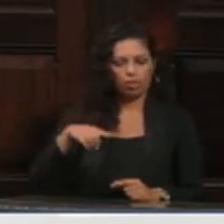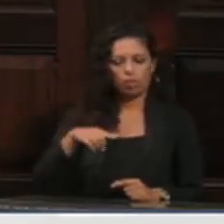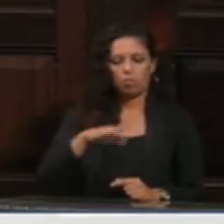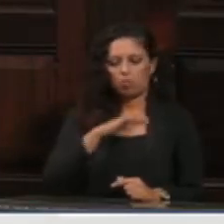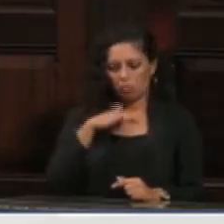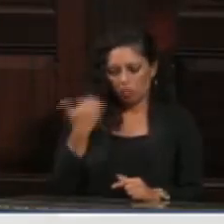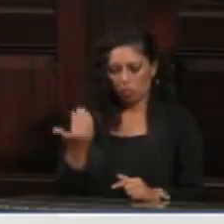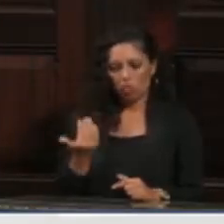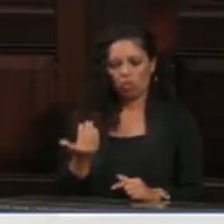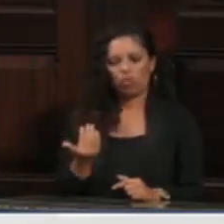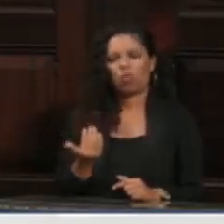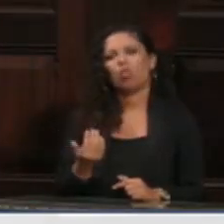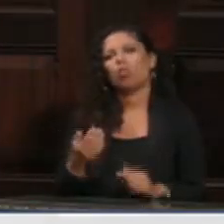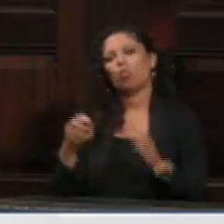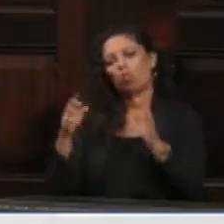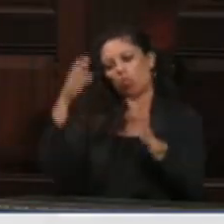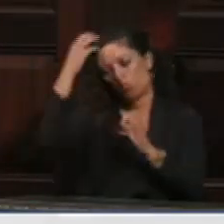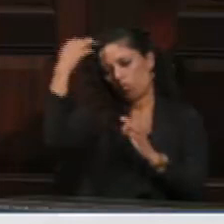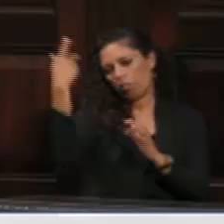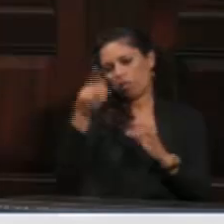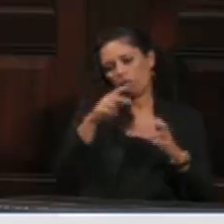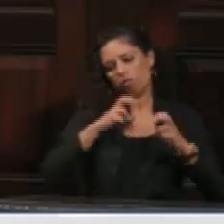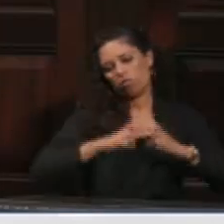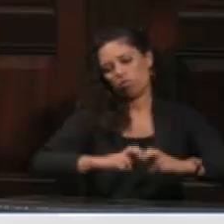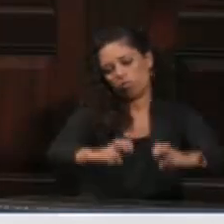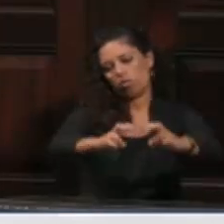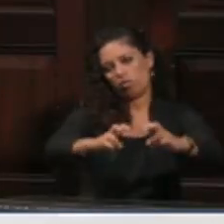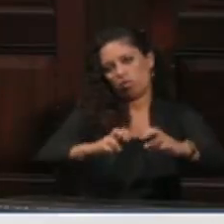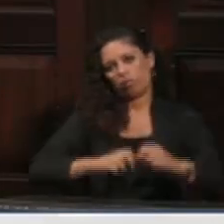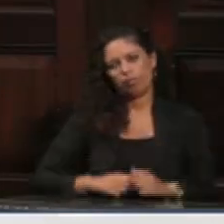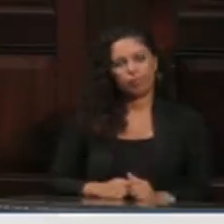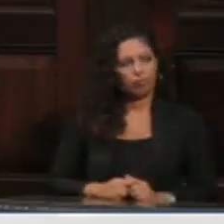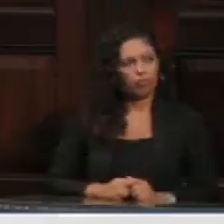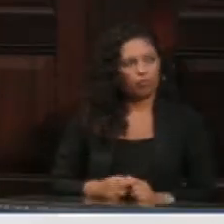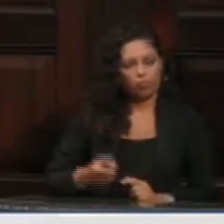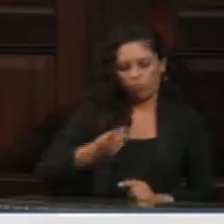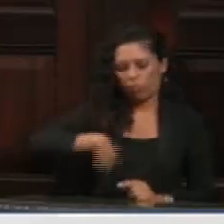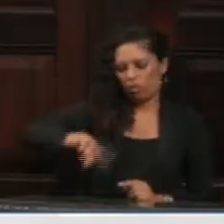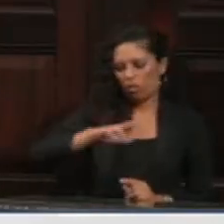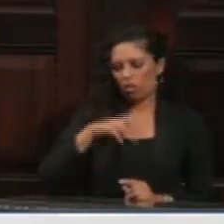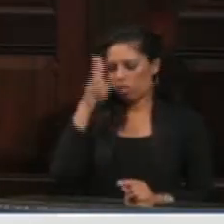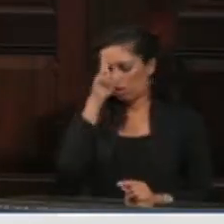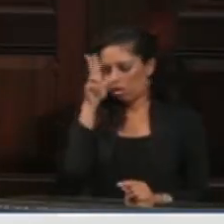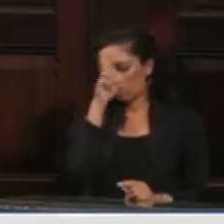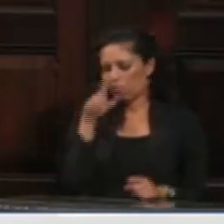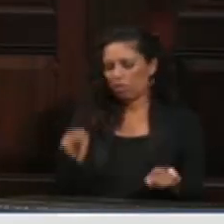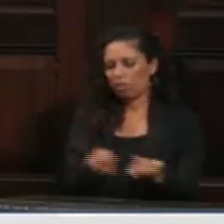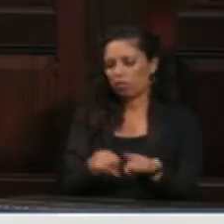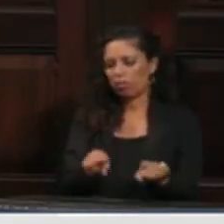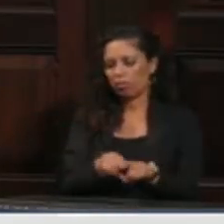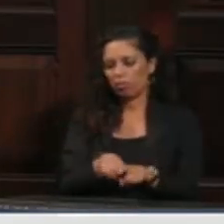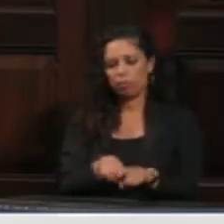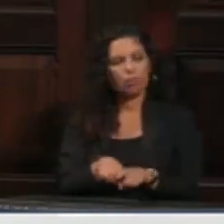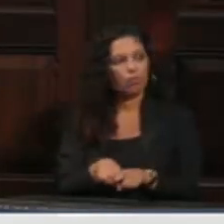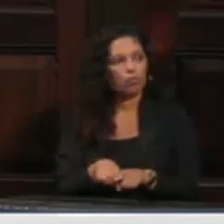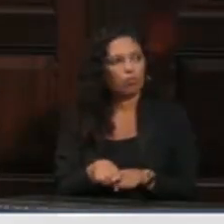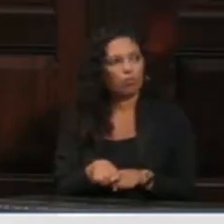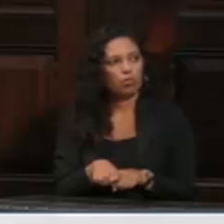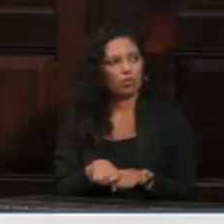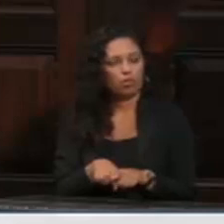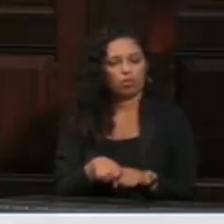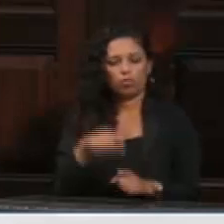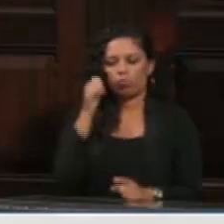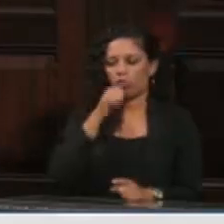culposo da supervia. Nós não podíamos deixar de lembrar aqui do caso da Joana.